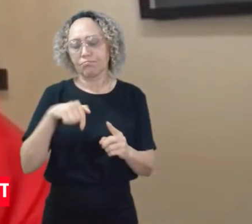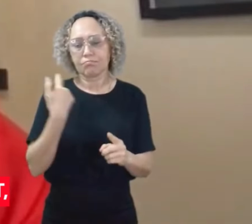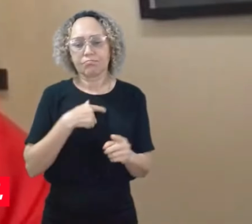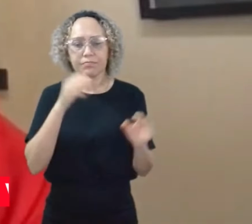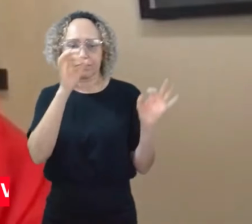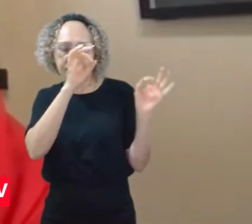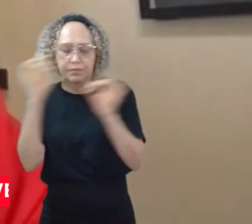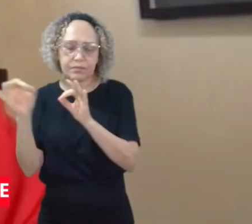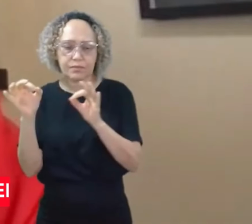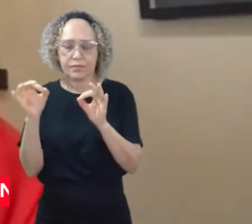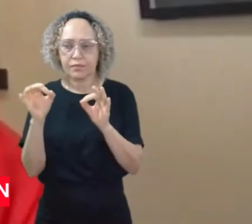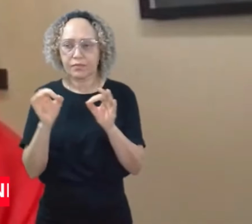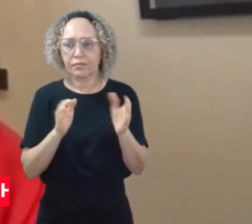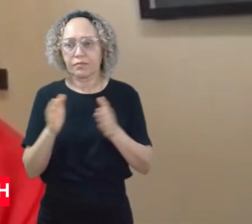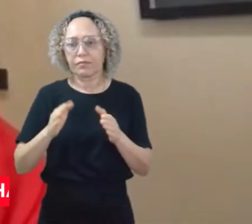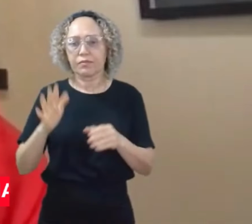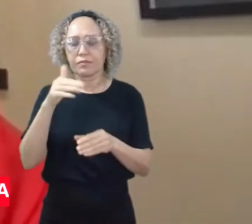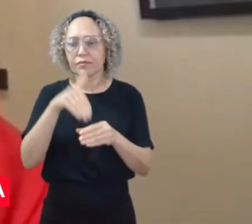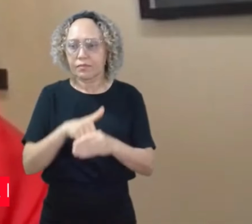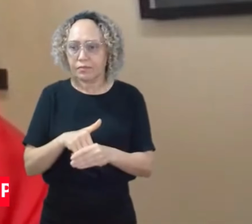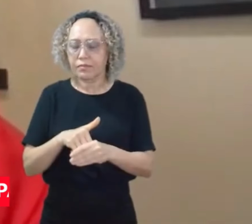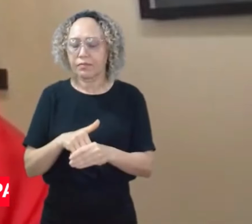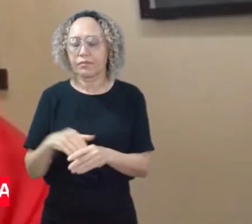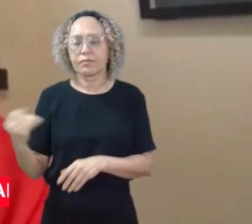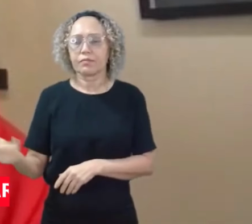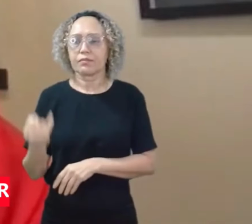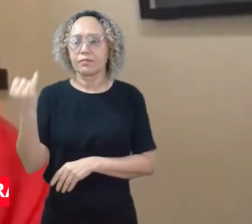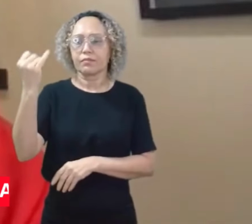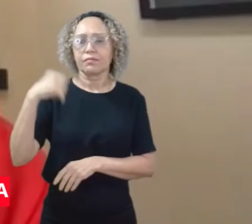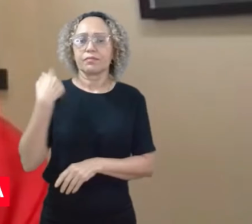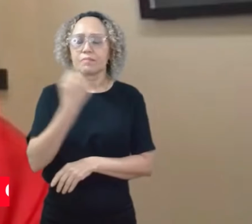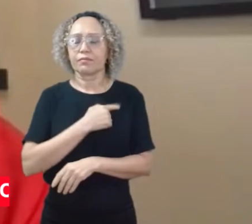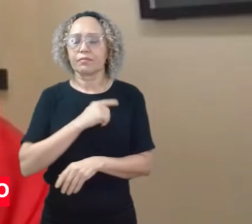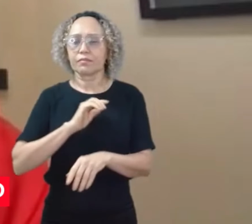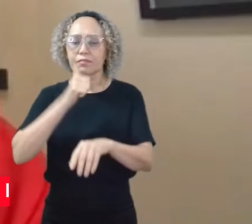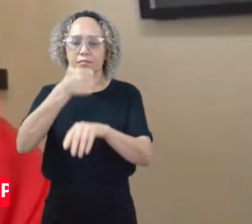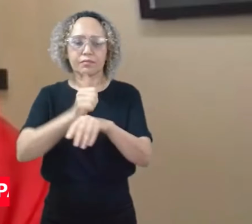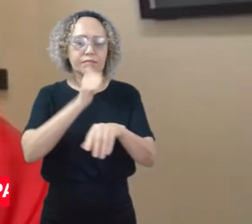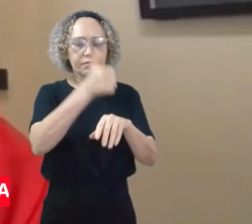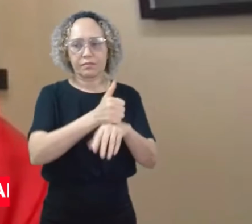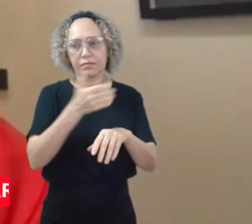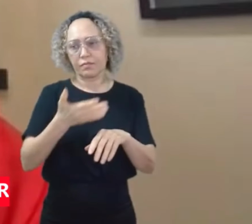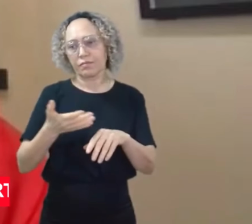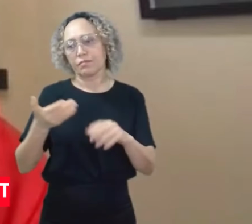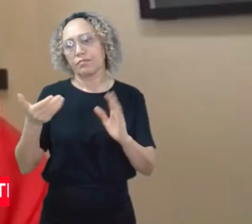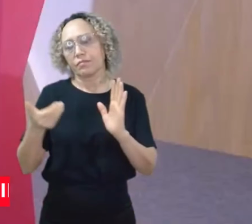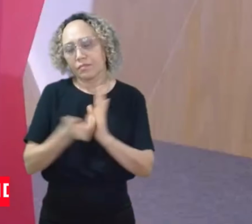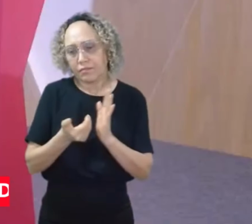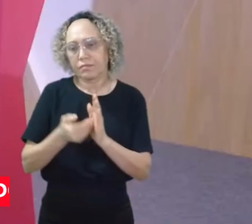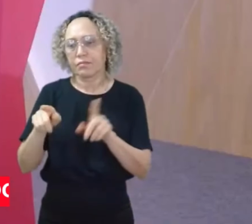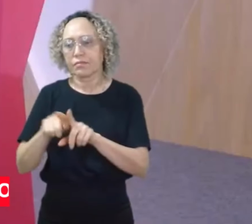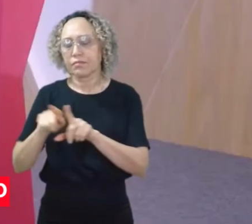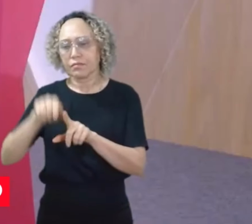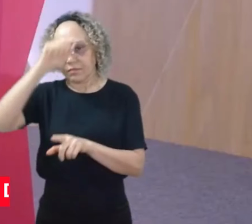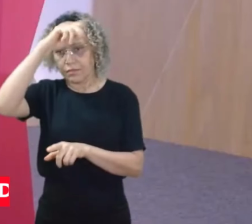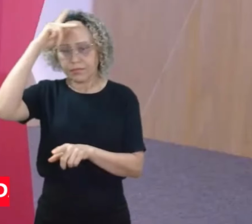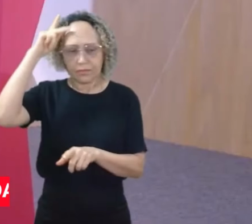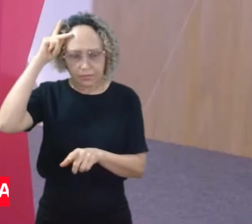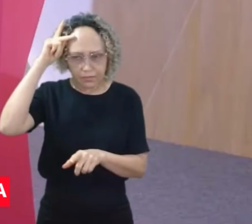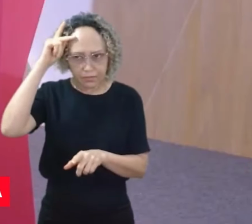né, desse financiamento, que foi muito importante para ampliar a nossa ocupação nas câmaras e nas prefeituras. Leninha, uma